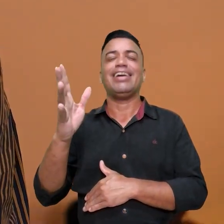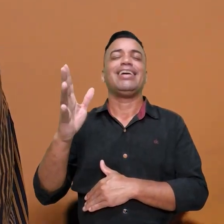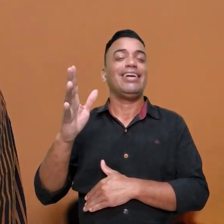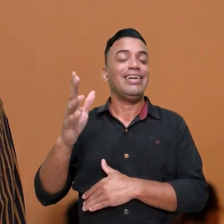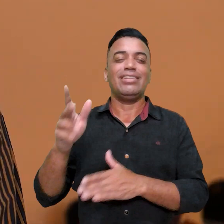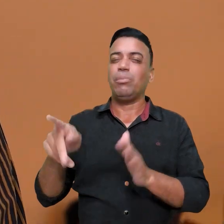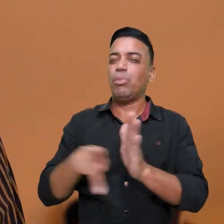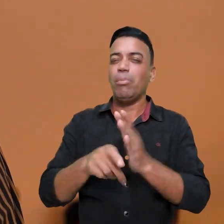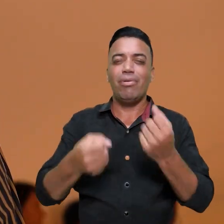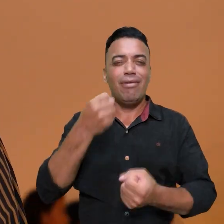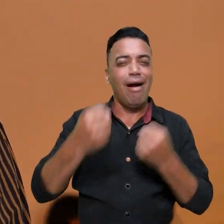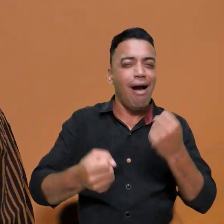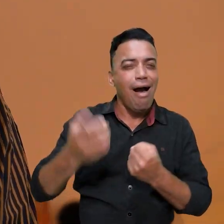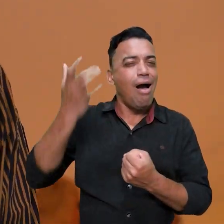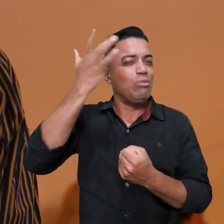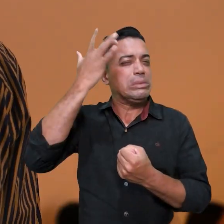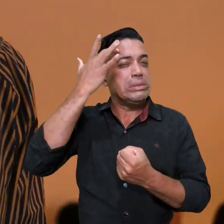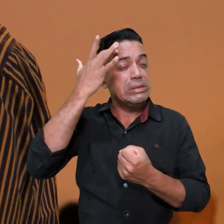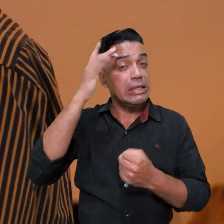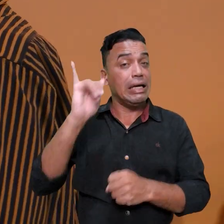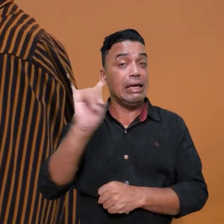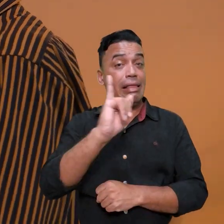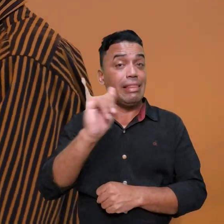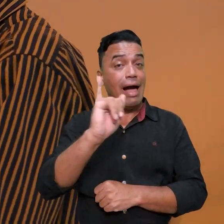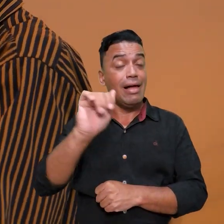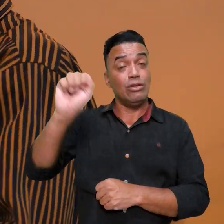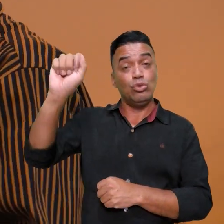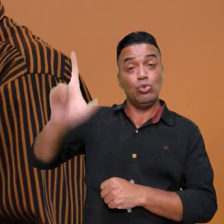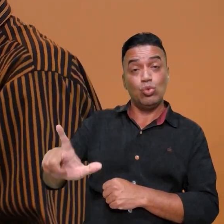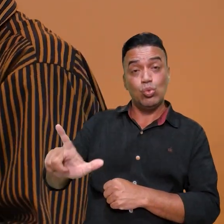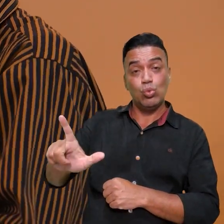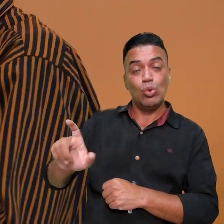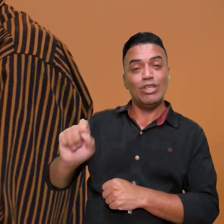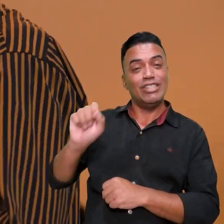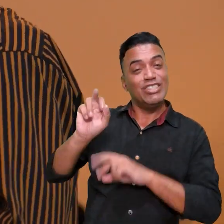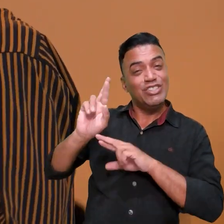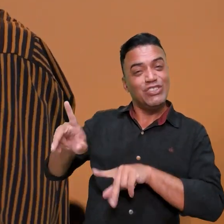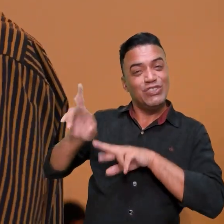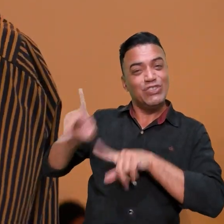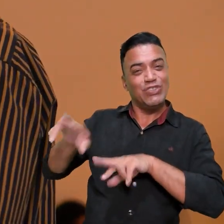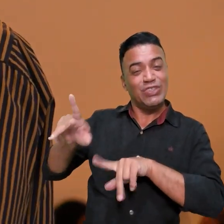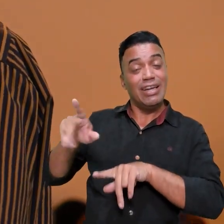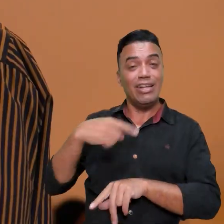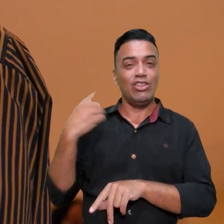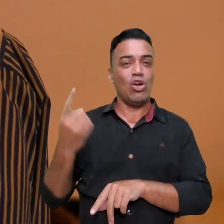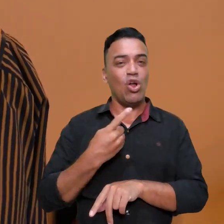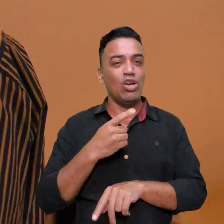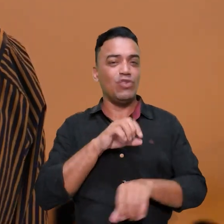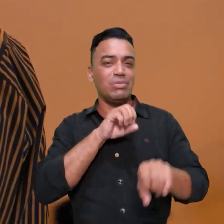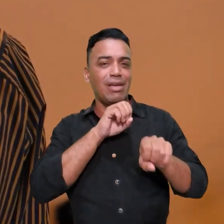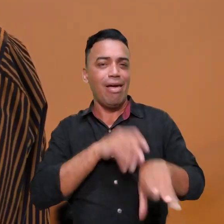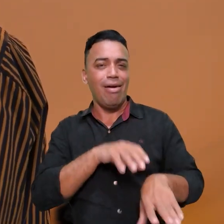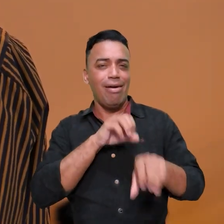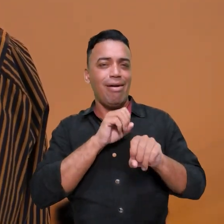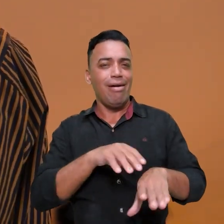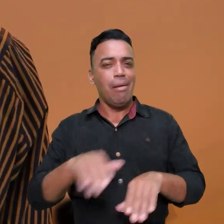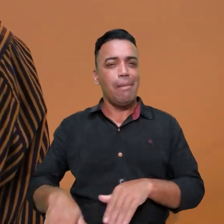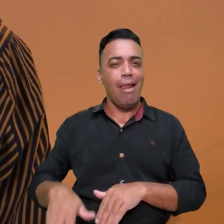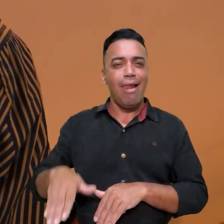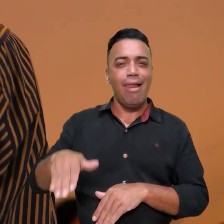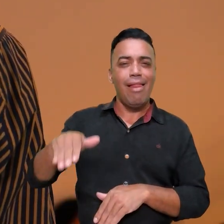diferente da Itália do Sul, né? E nós fomos educados para